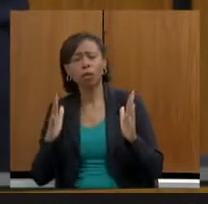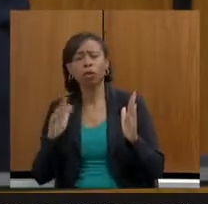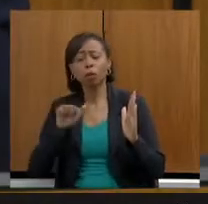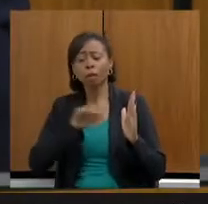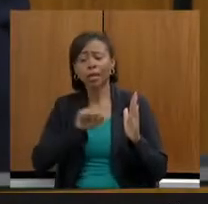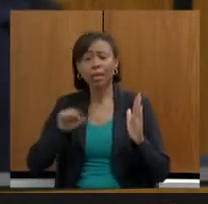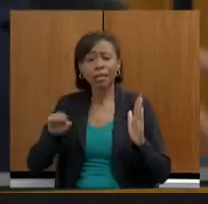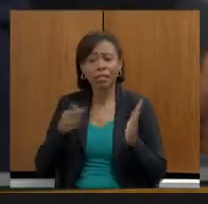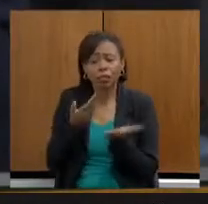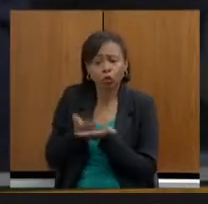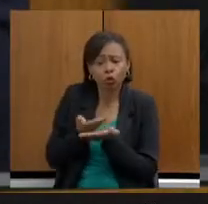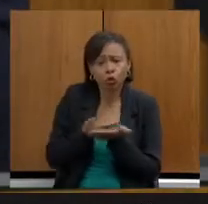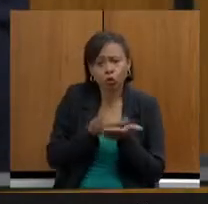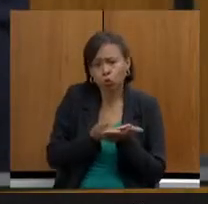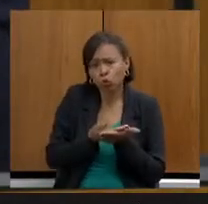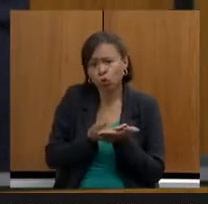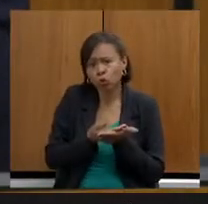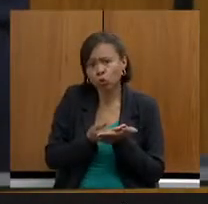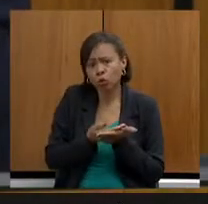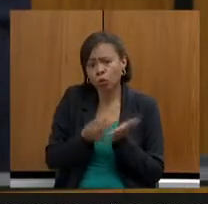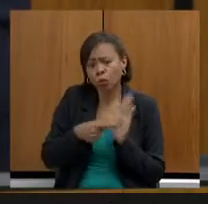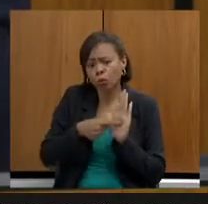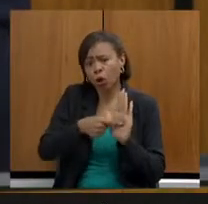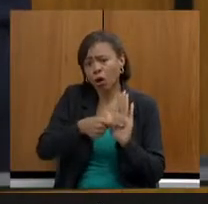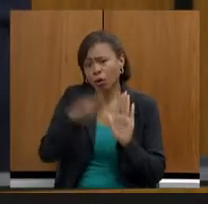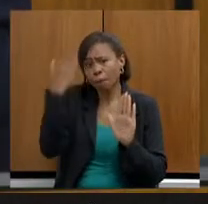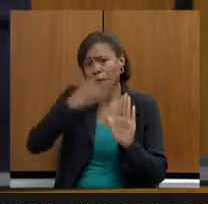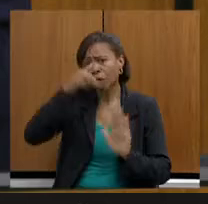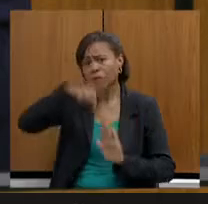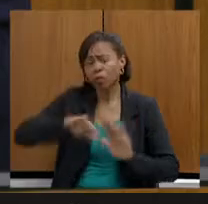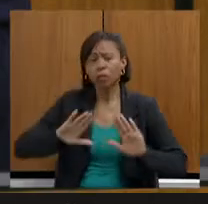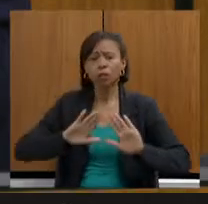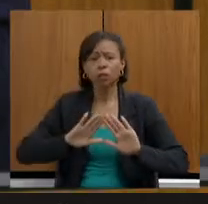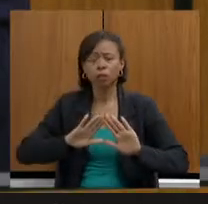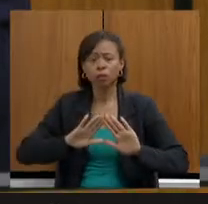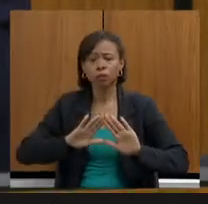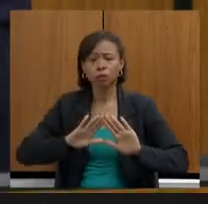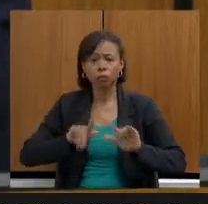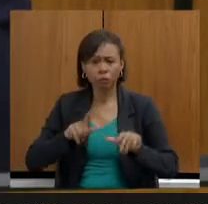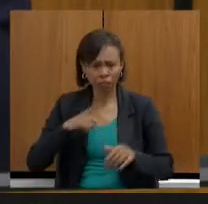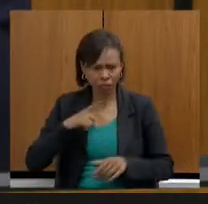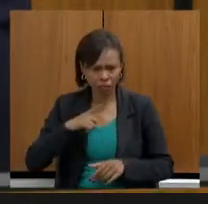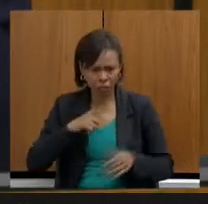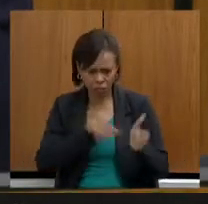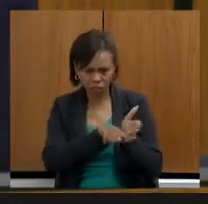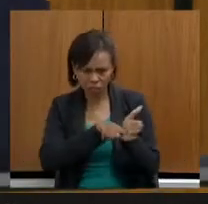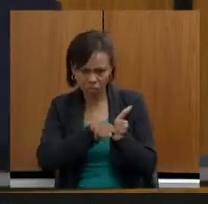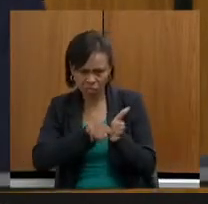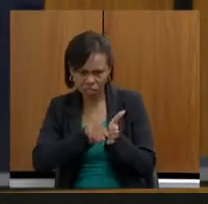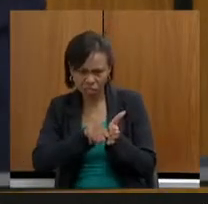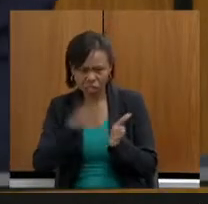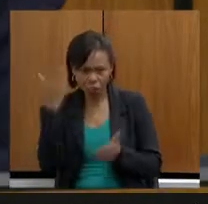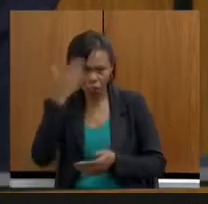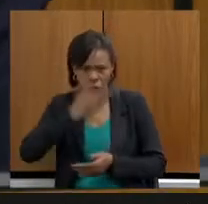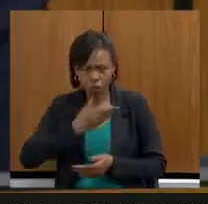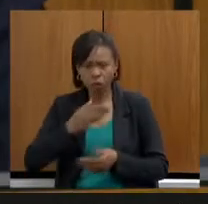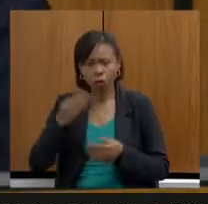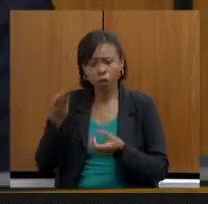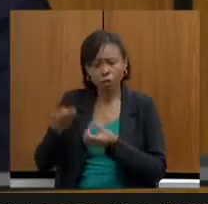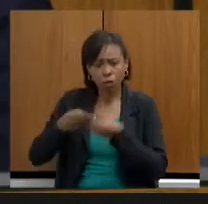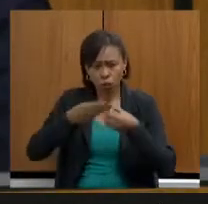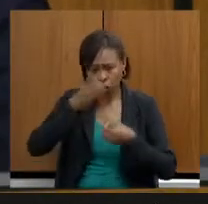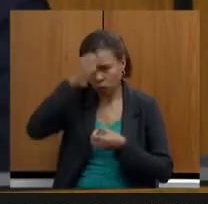que esses estudos sejam apresentadas por essa casa faz tudo que comprovaram que os municípios terão recursos para